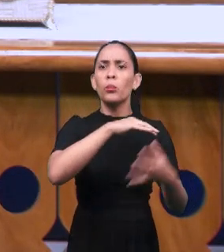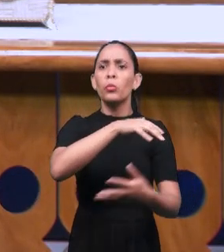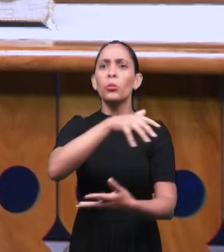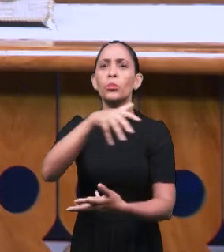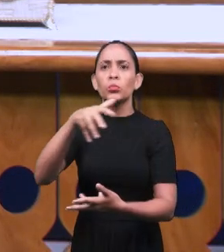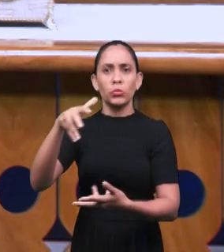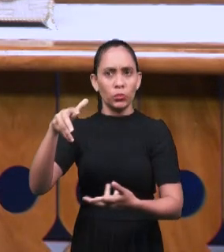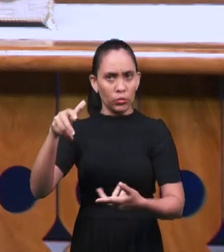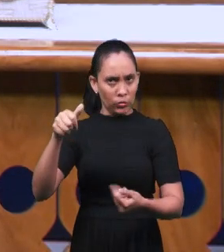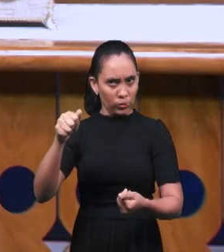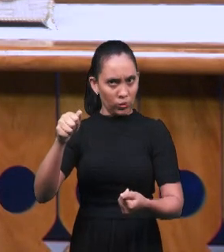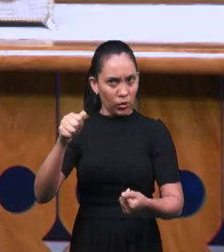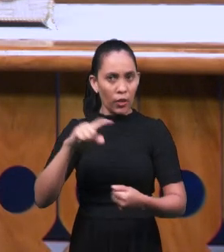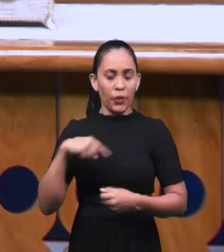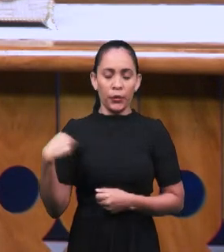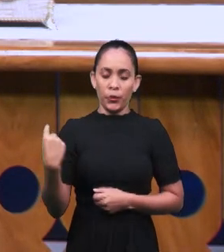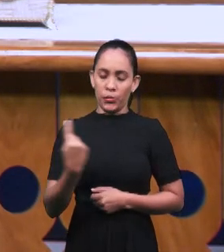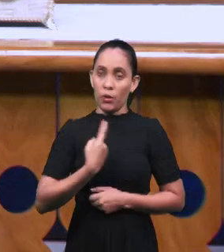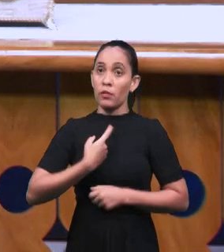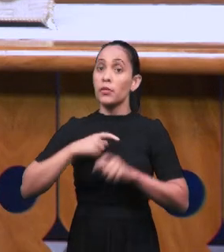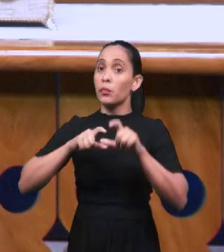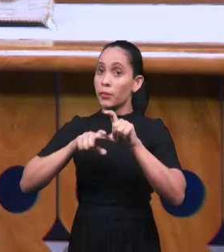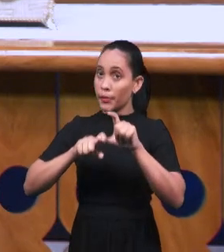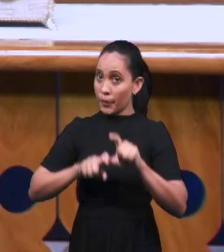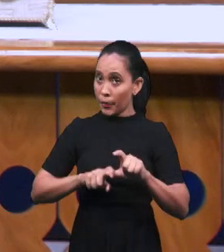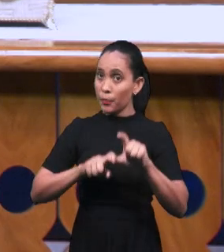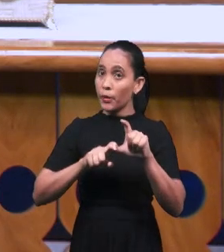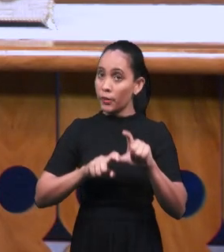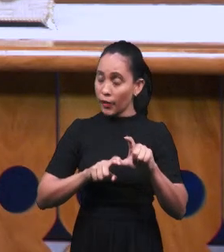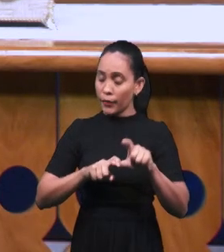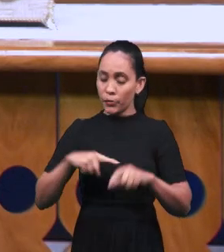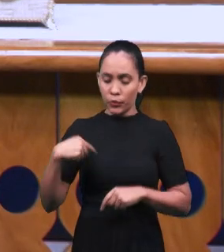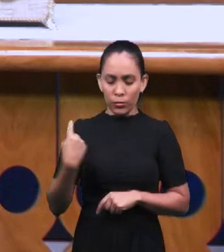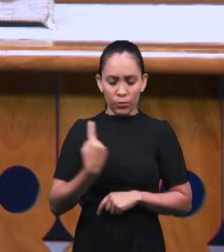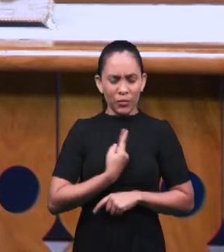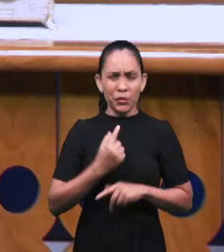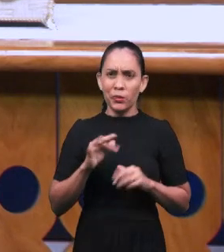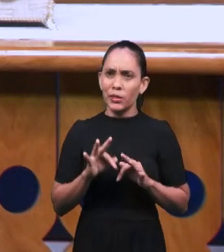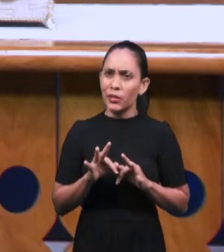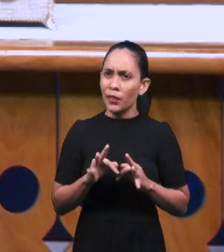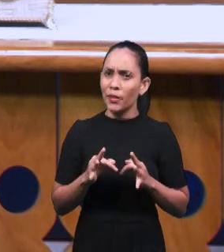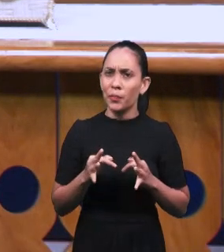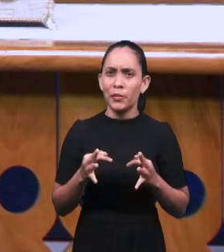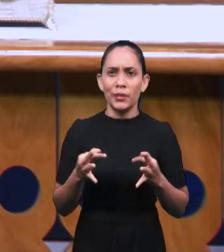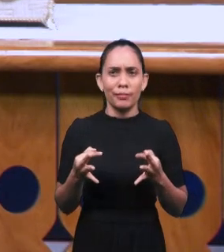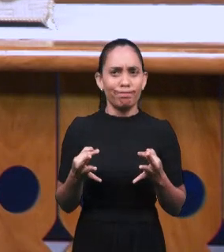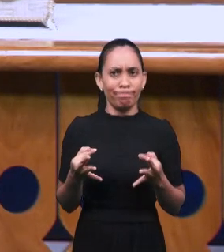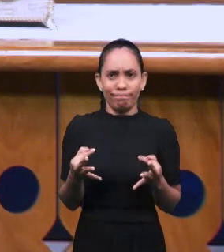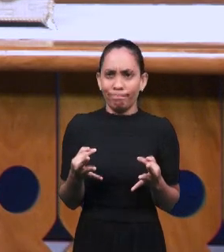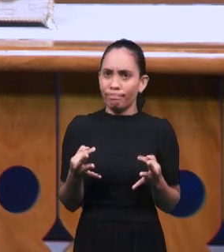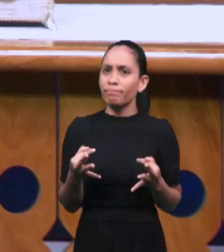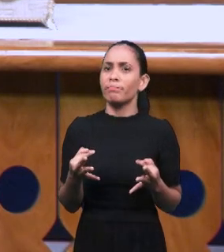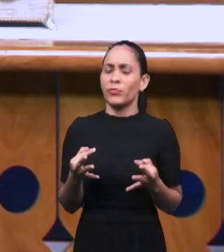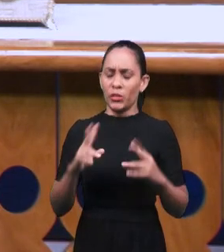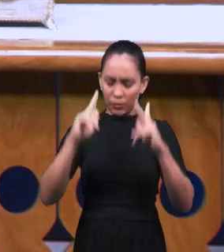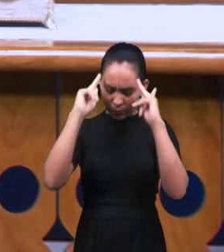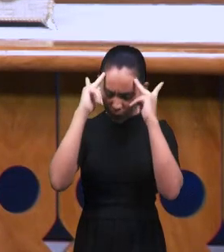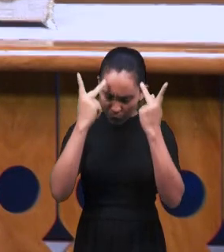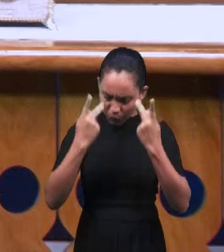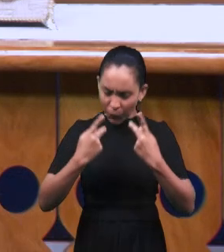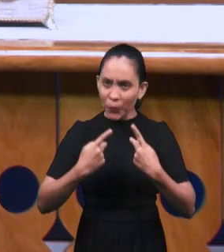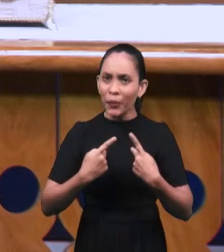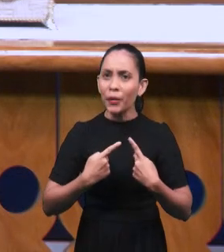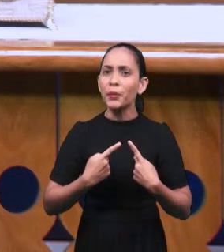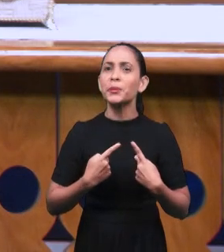somos. Somos dependentes, seres frágeis, somos humanos, temos